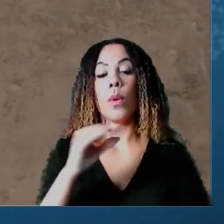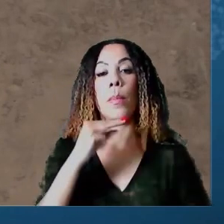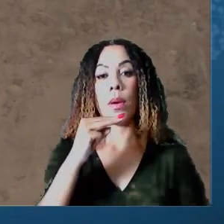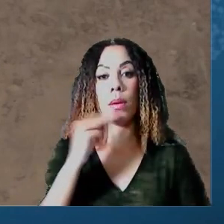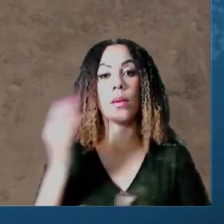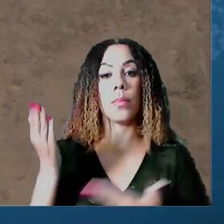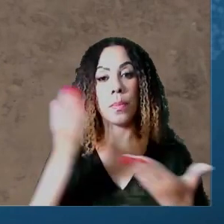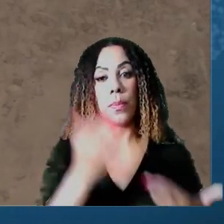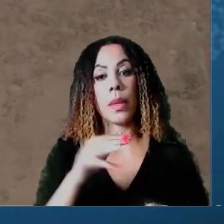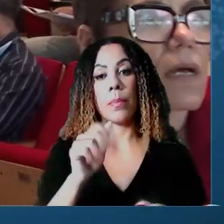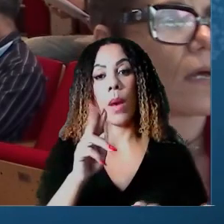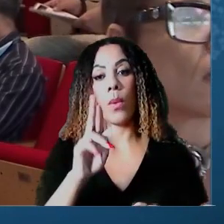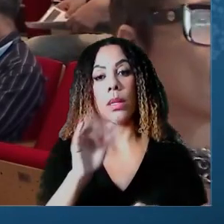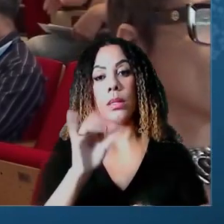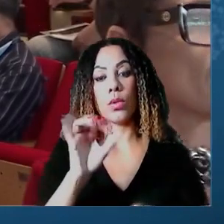Maurício Zuma.